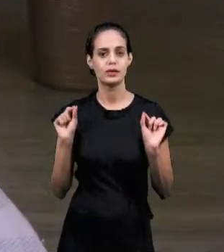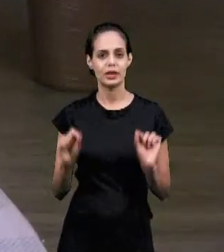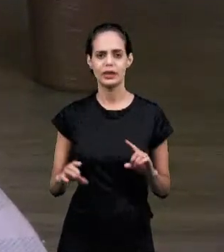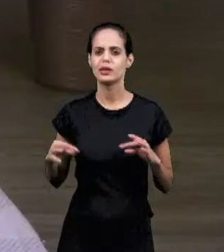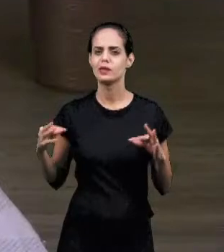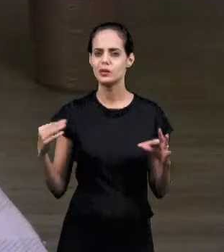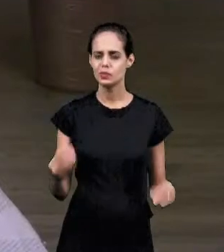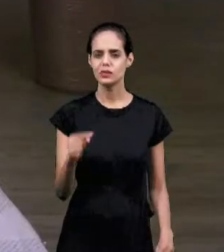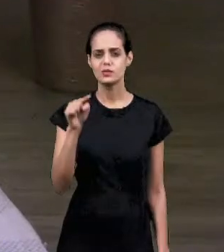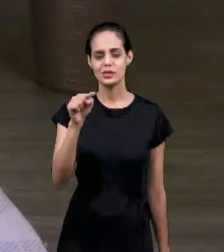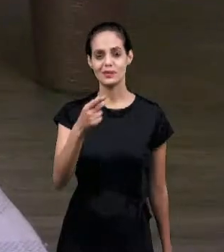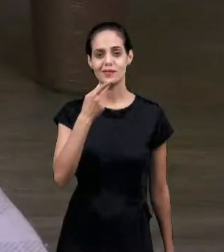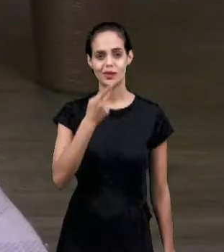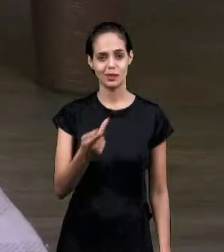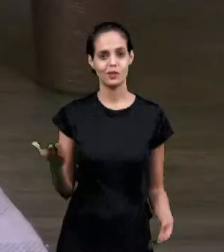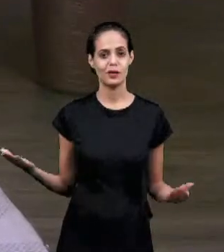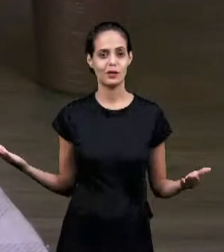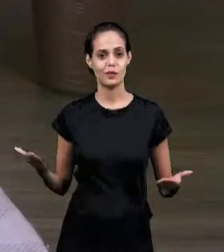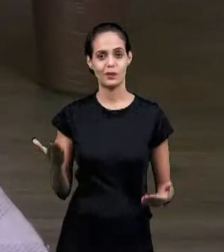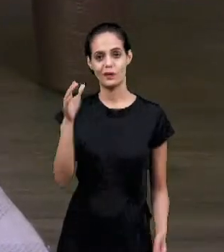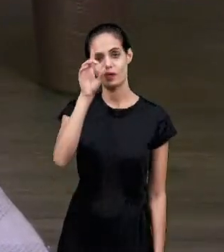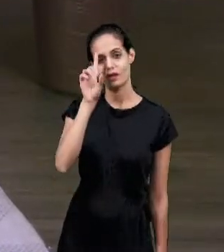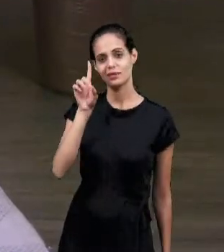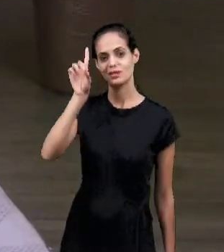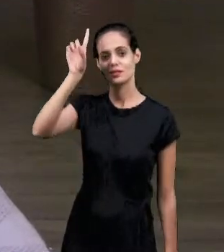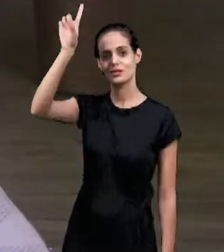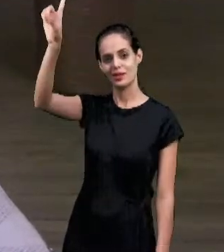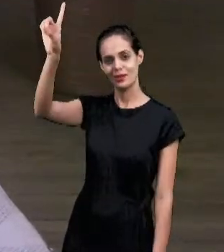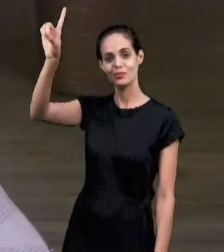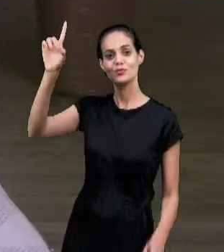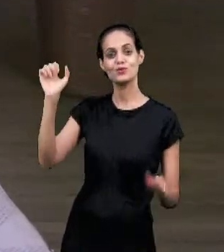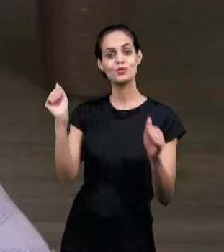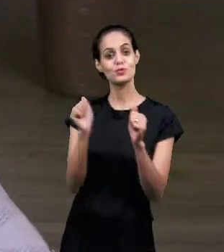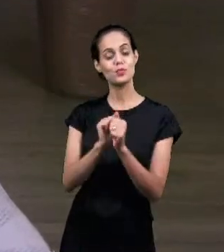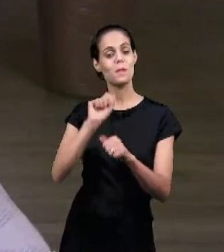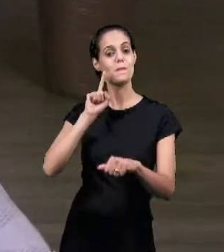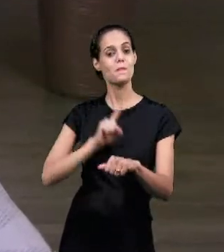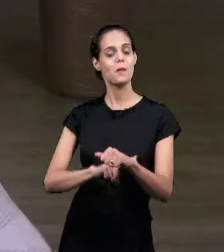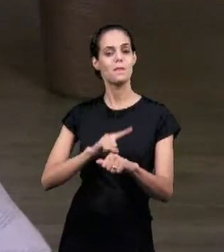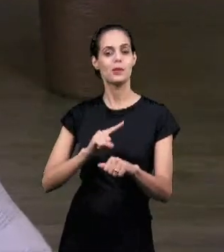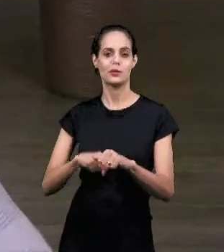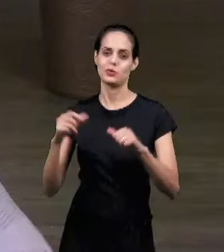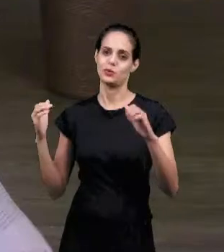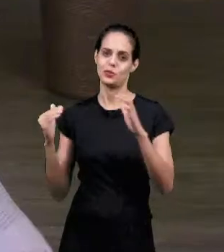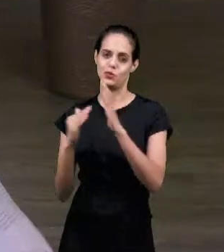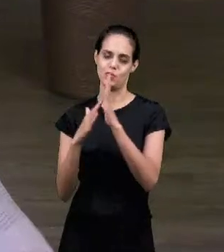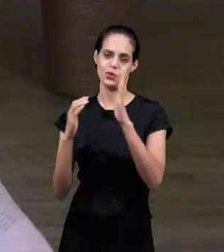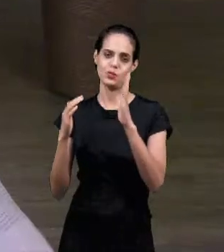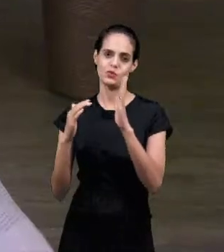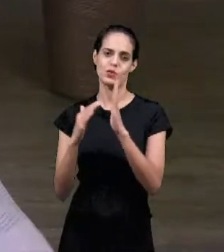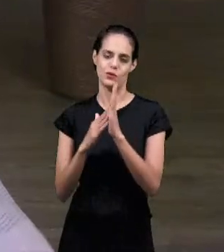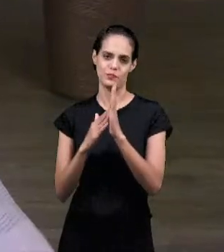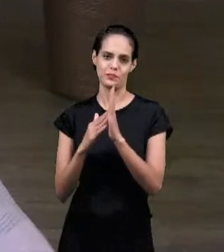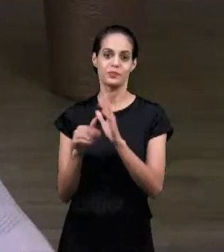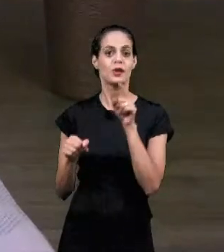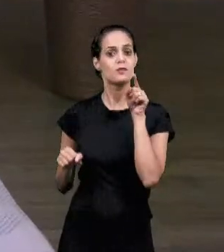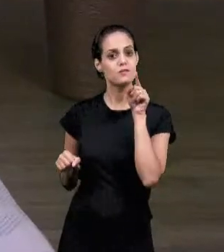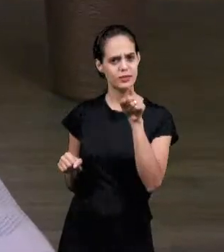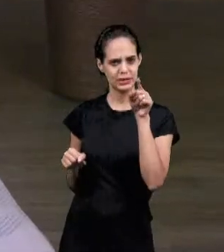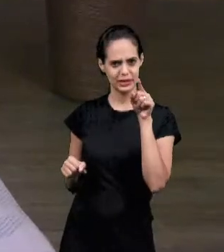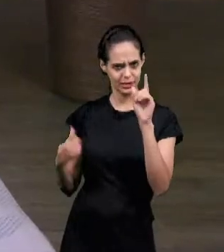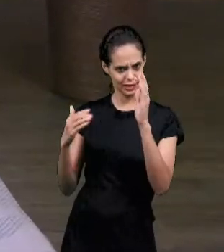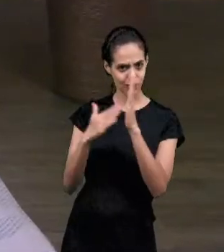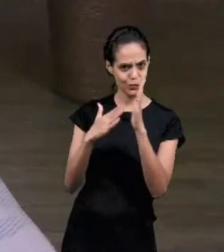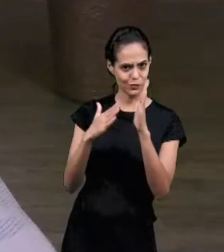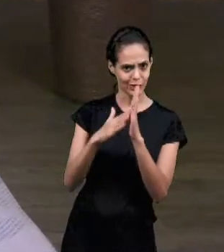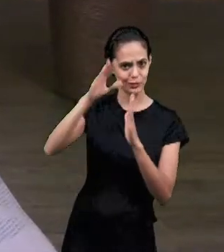você disse aqui. Deus habita no meio do louvor. Né? Então, onde Deus habita, o Espírito Santo age,